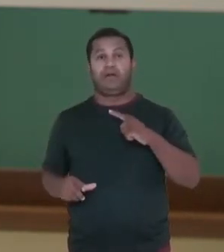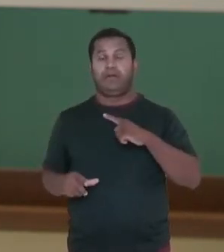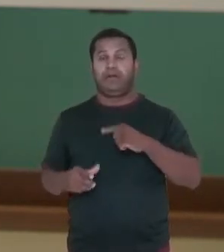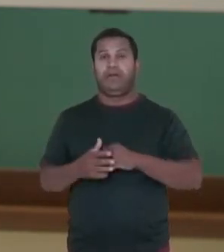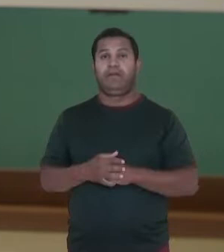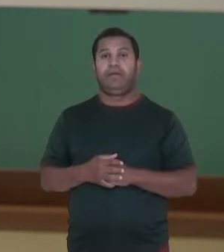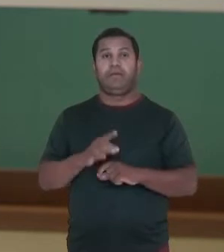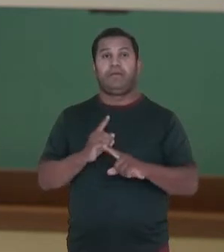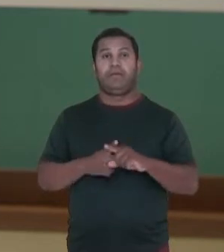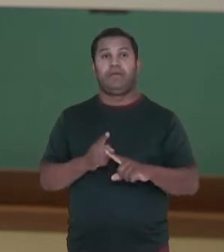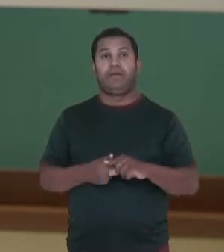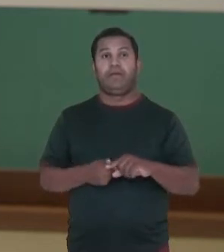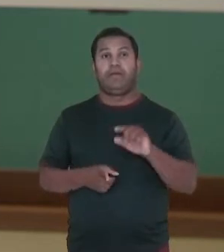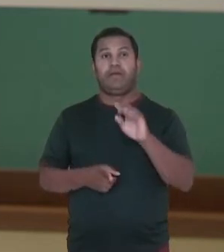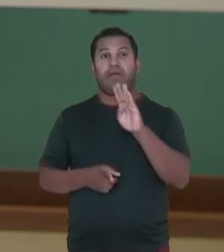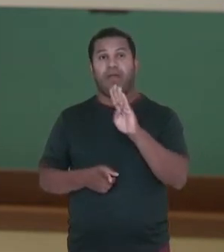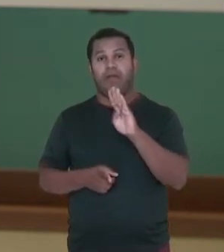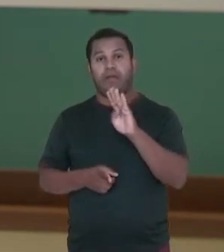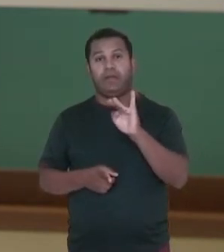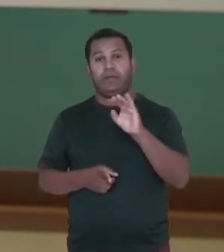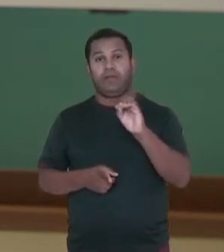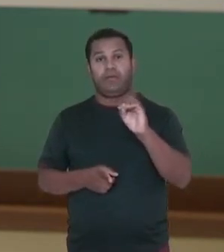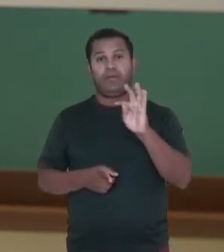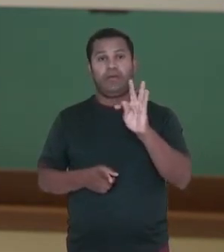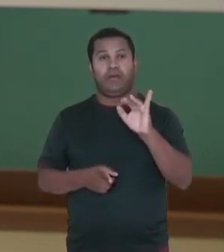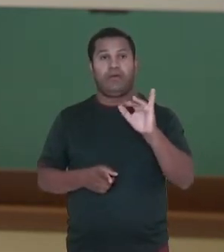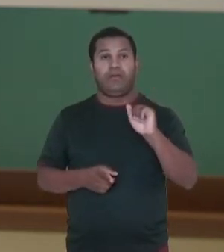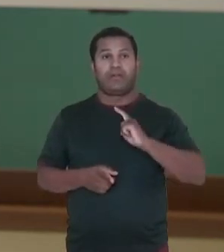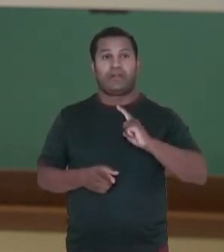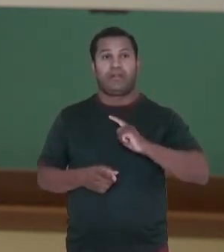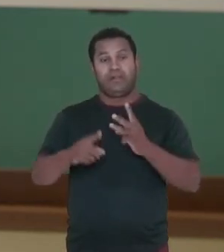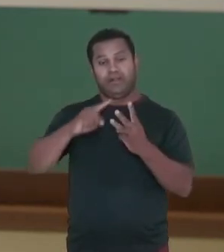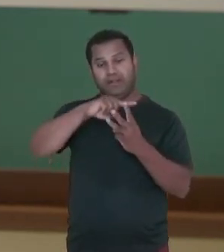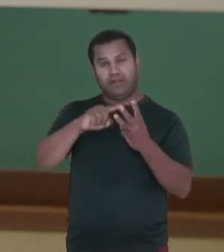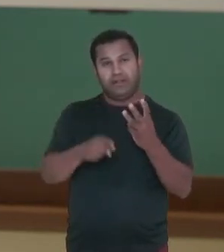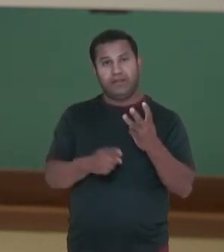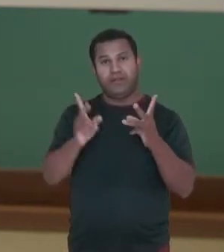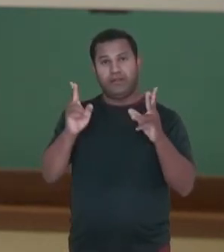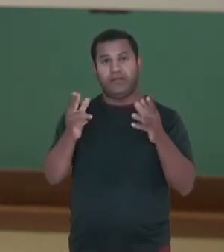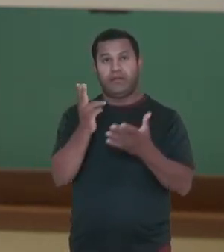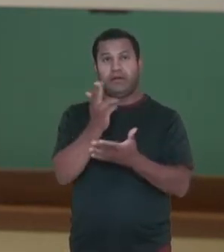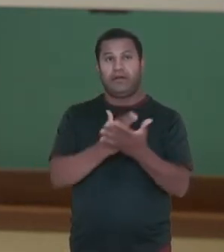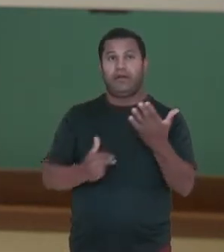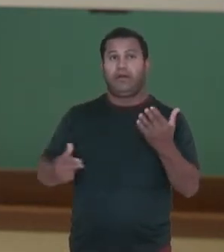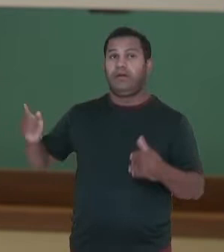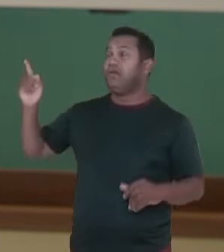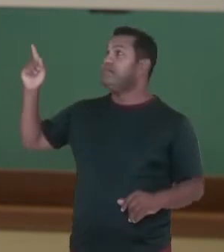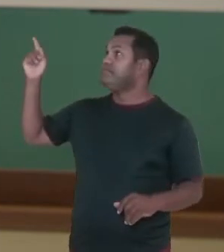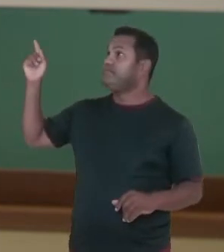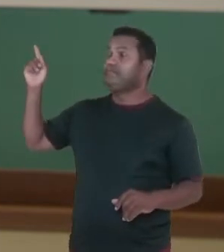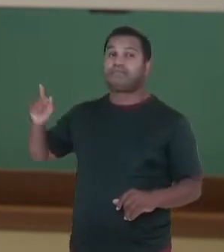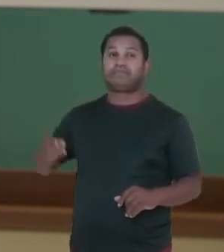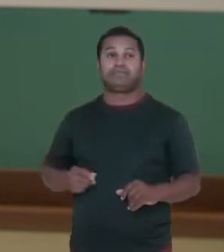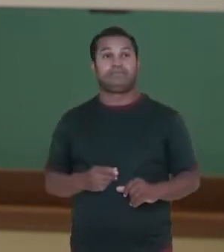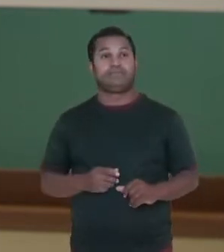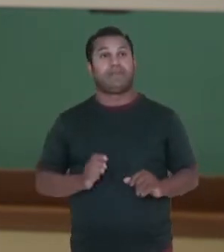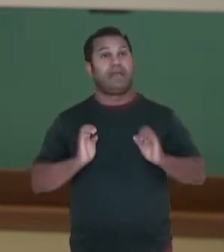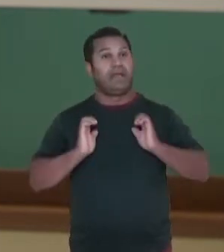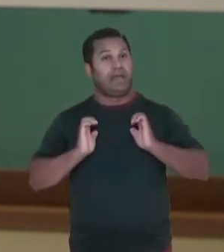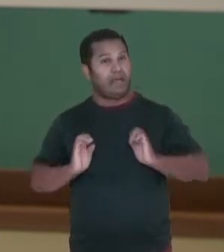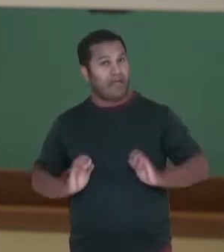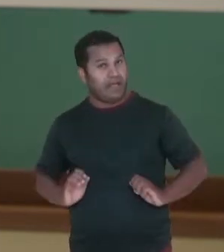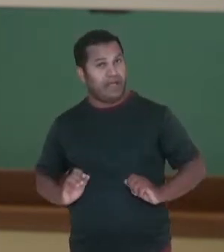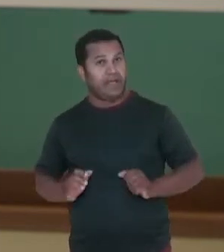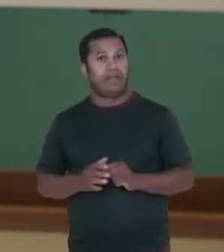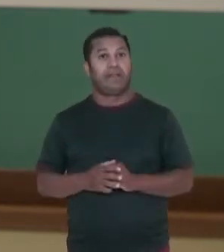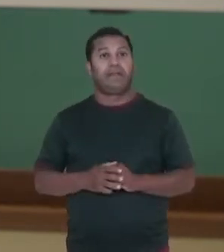e tem a ver com a parte humana, né, o caráter, a disposição dos costumes, né, até que ponto eu posso